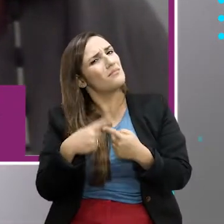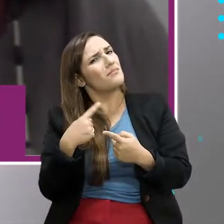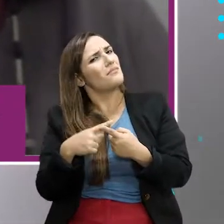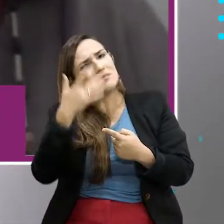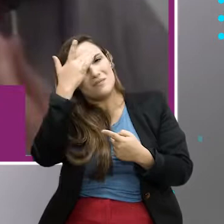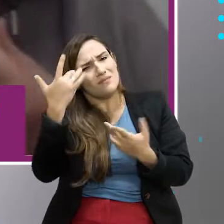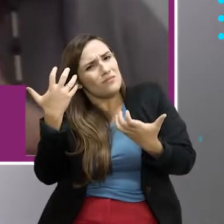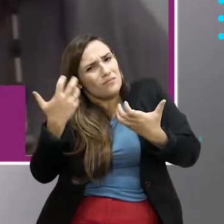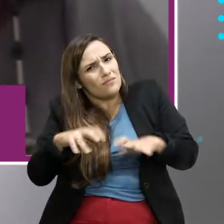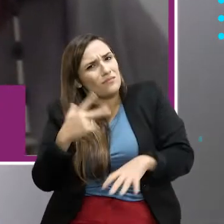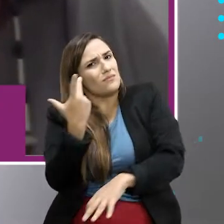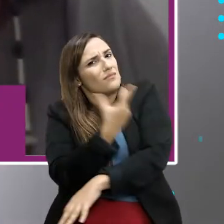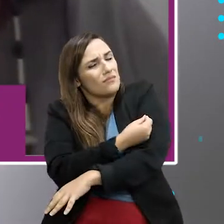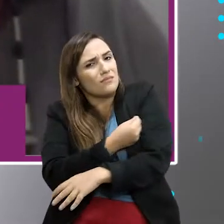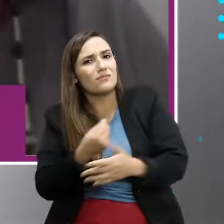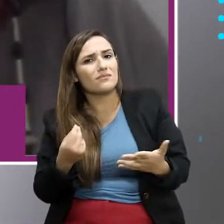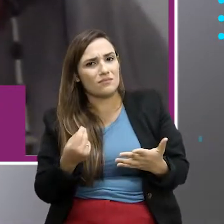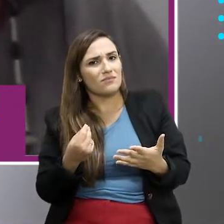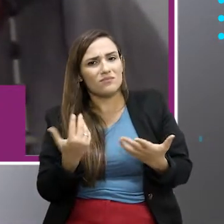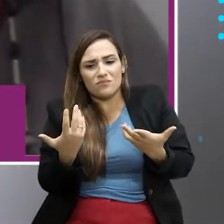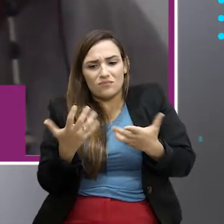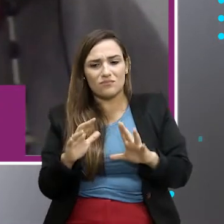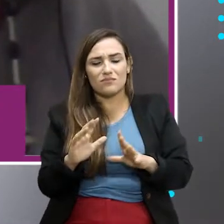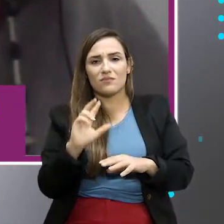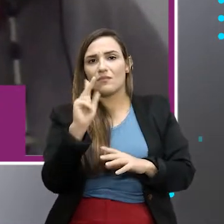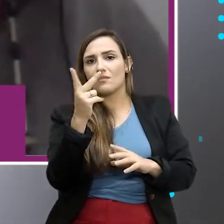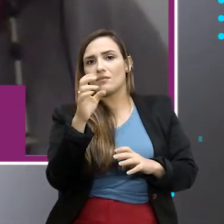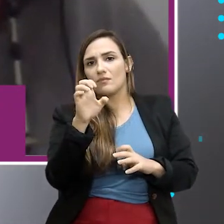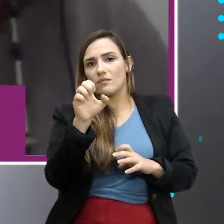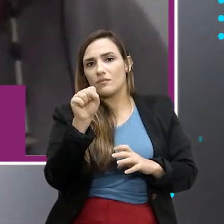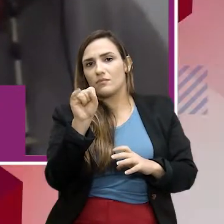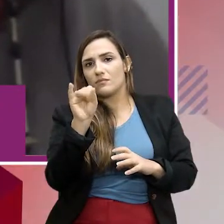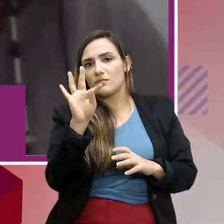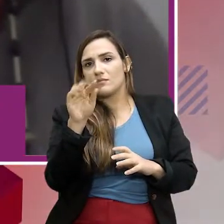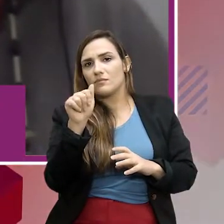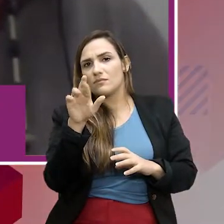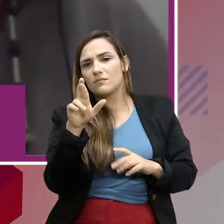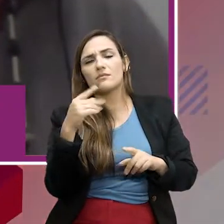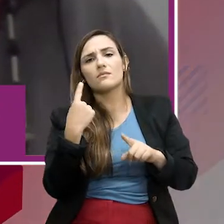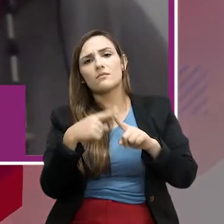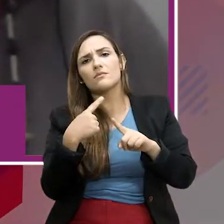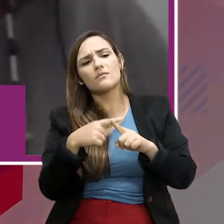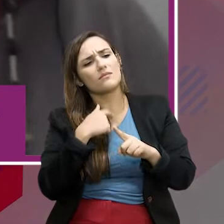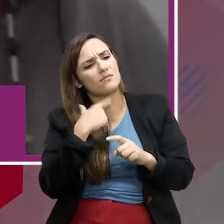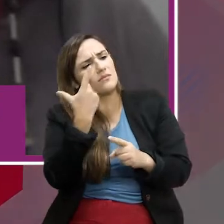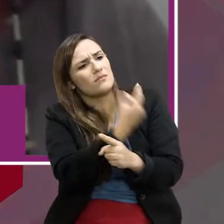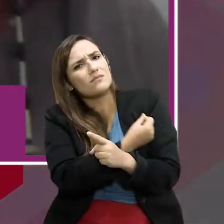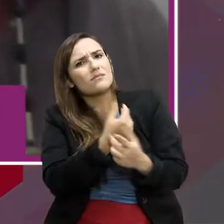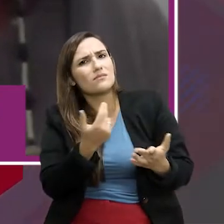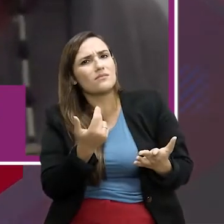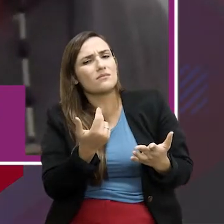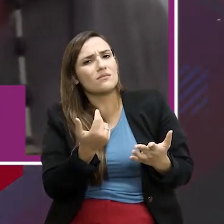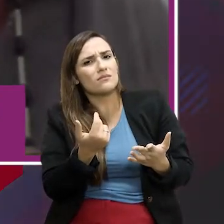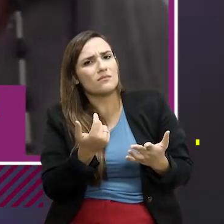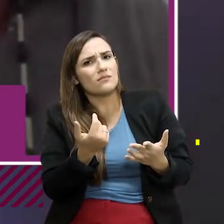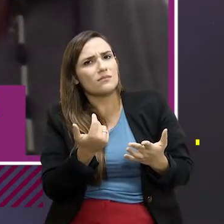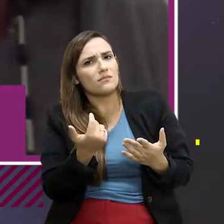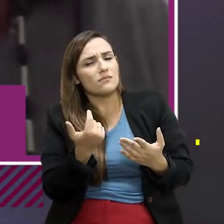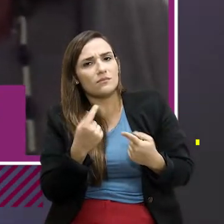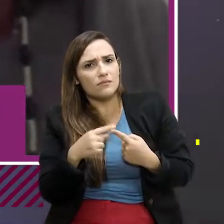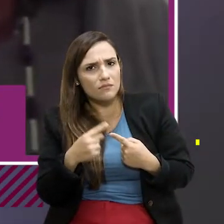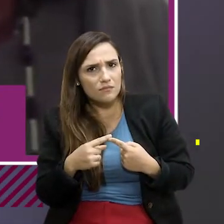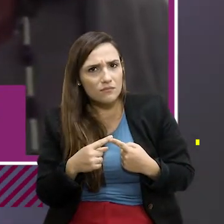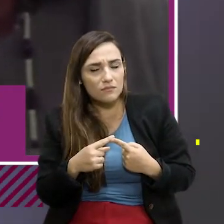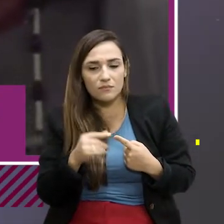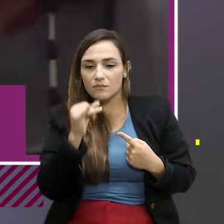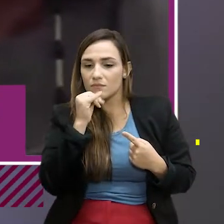hesitando agora, e a gente vem estudando esse fenômeno da hesitação. Sim. Não é o antivacina, é a hesitação vacinal, porque a pessoa pensa, mas por que eu vou